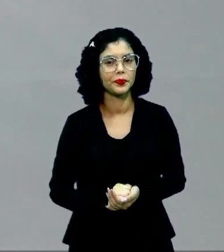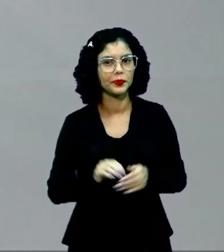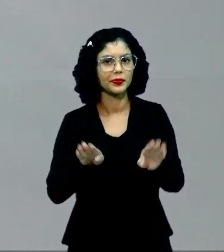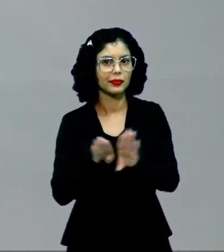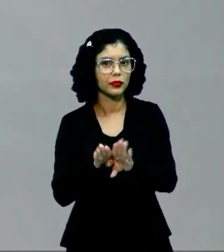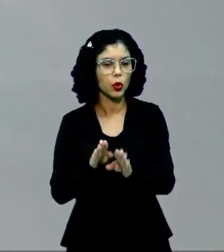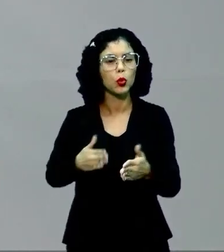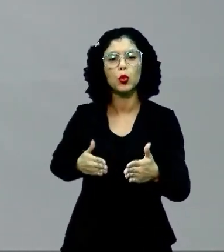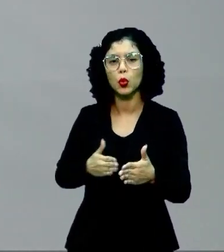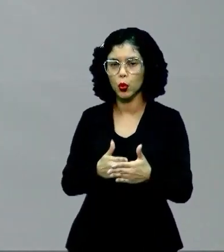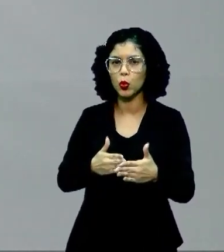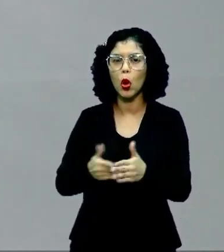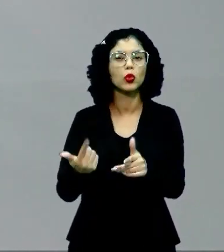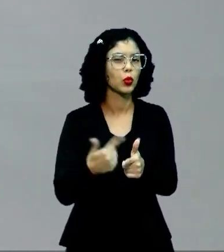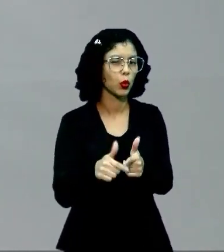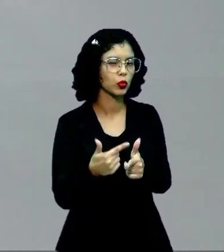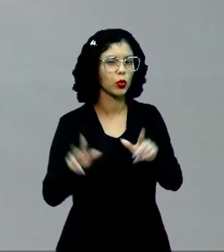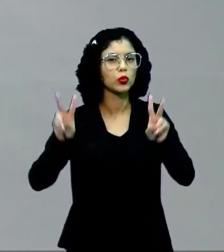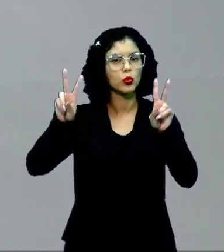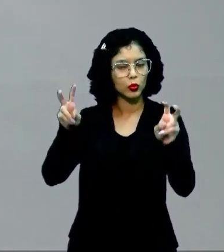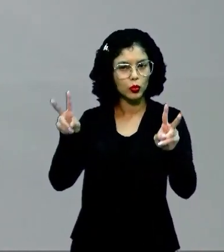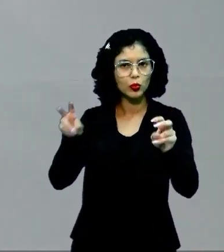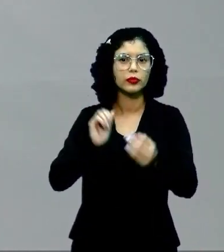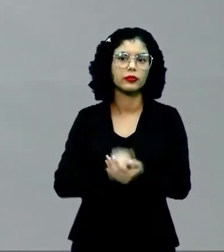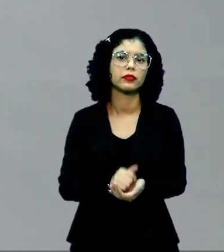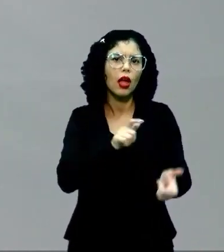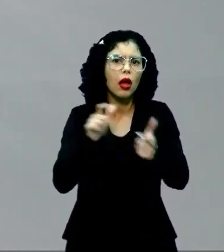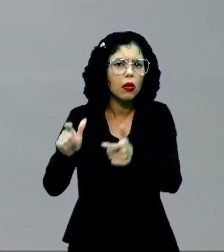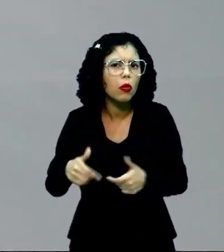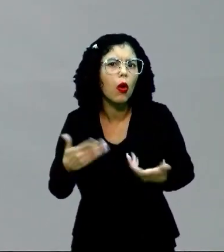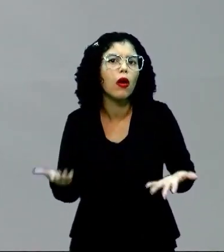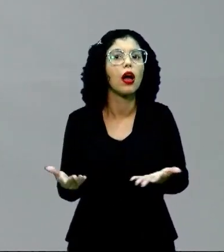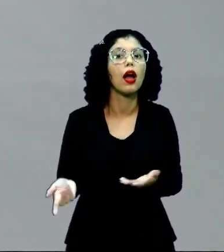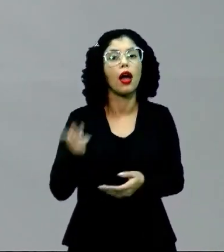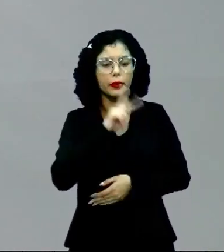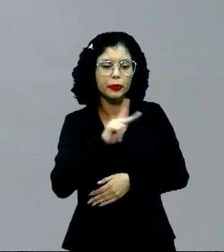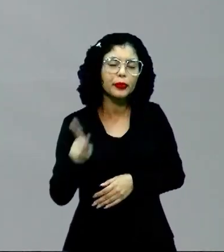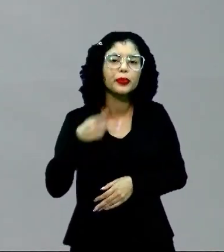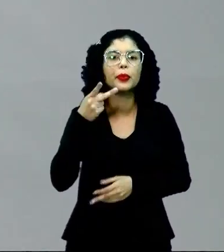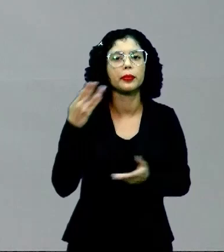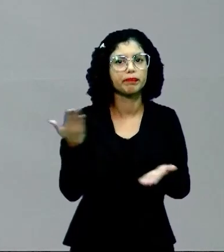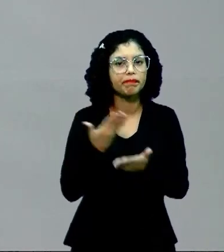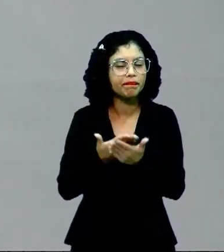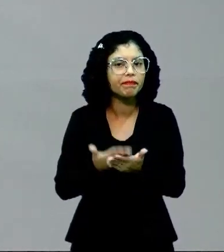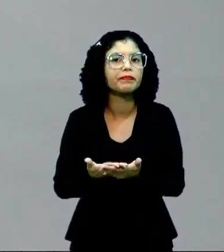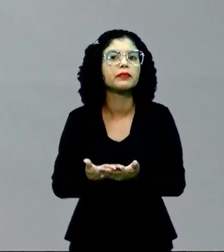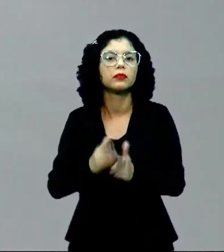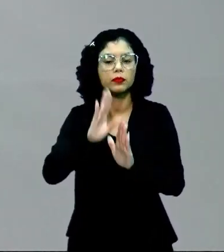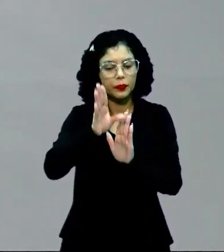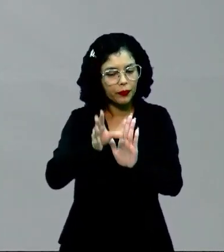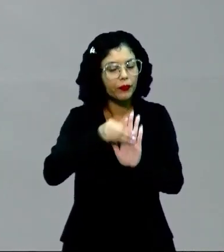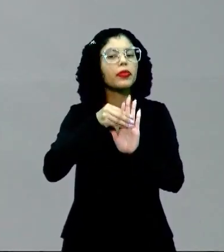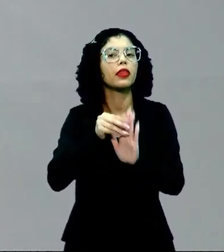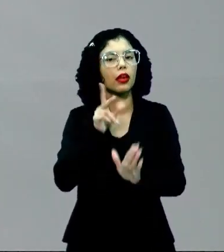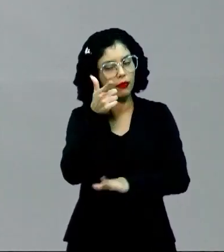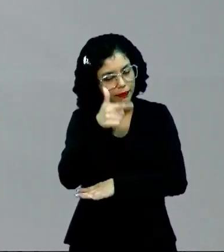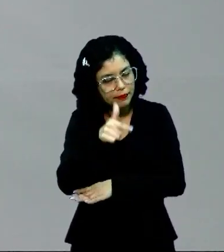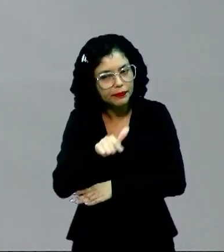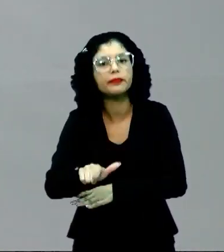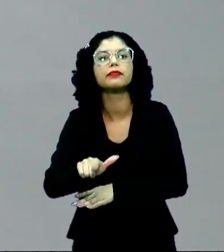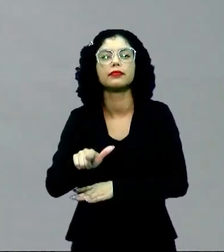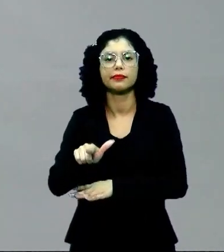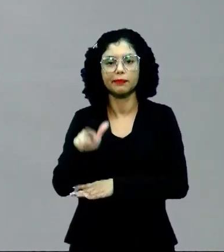dos delimitadores, do problema, do assunto. Onde está aquilo que o professor falou lá na aula? Coloque lá que você certamente